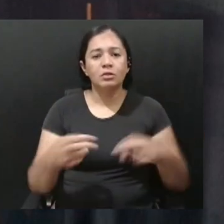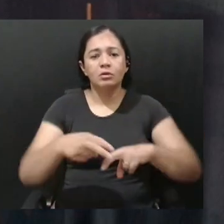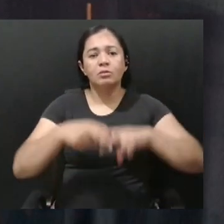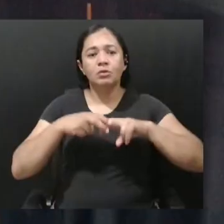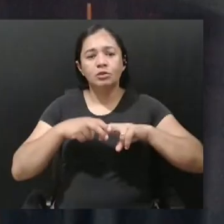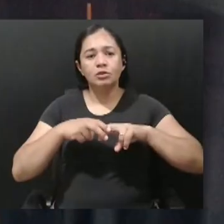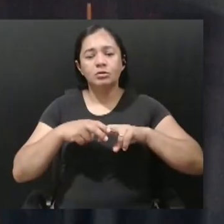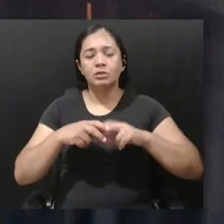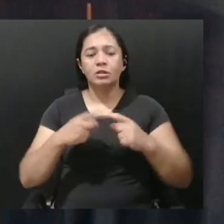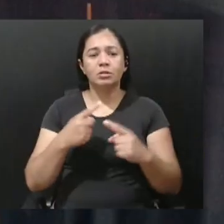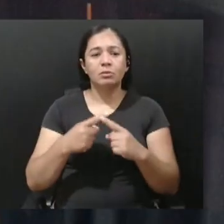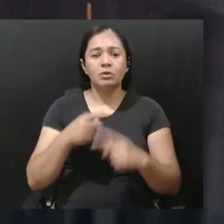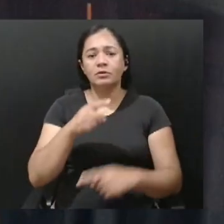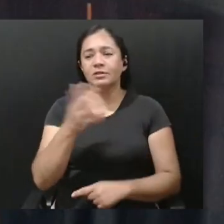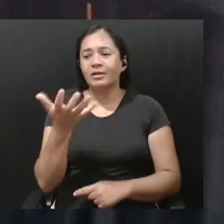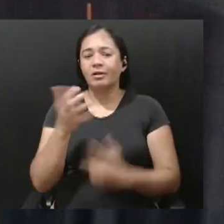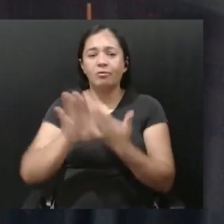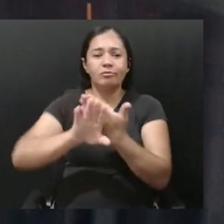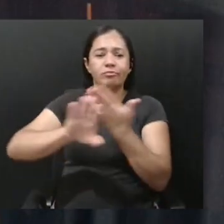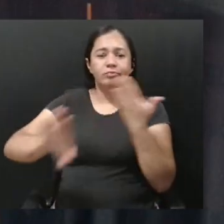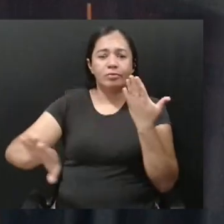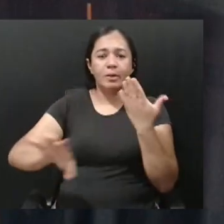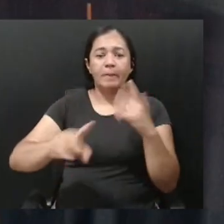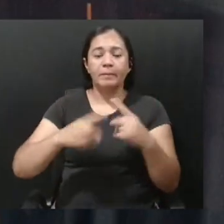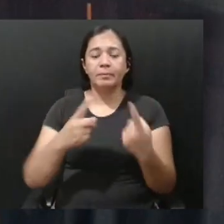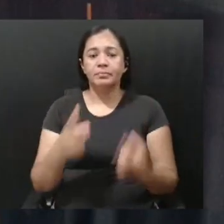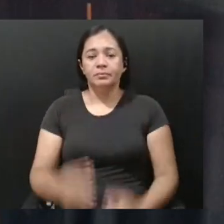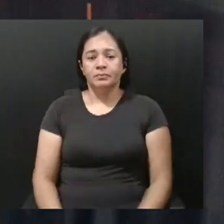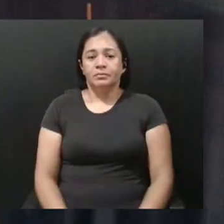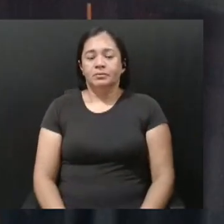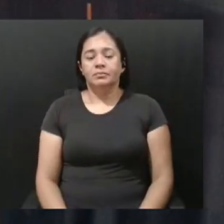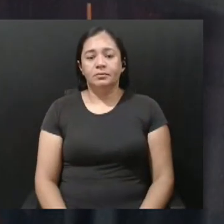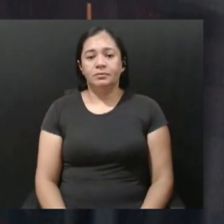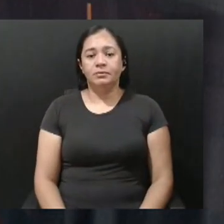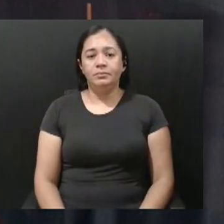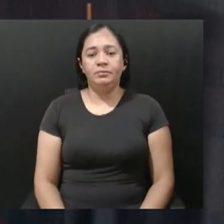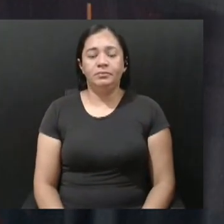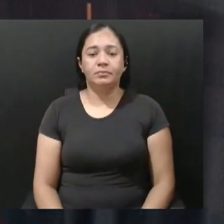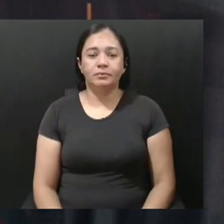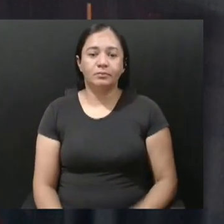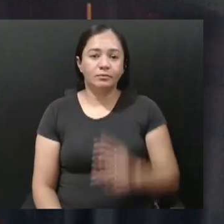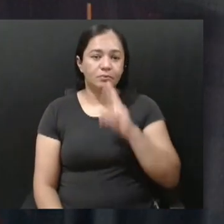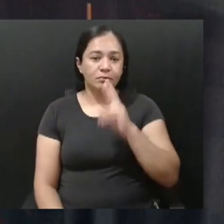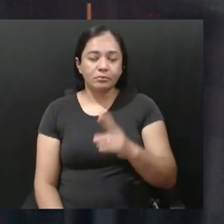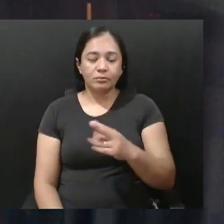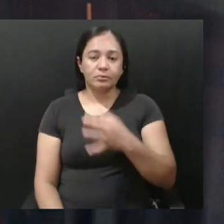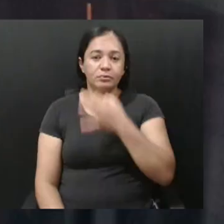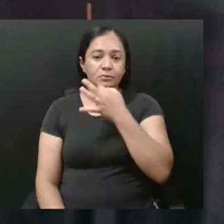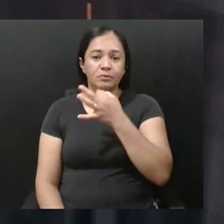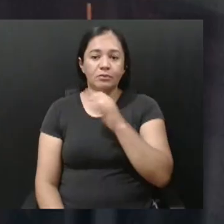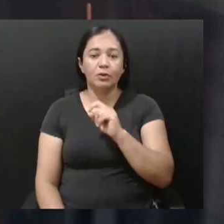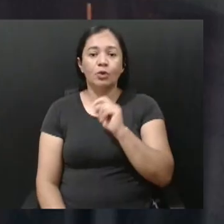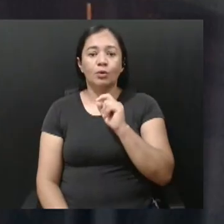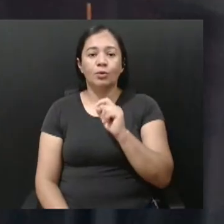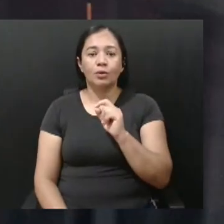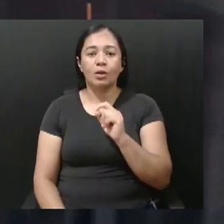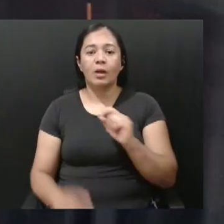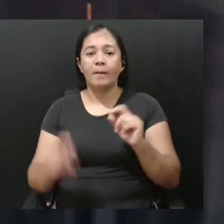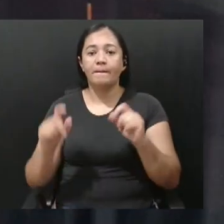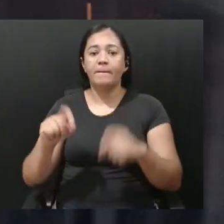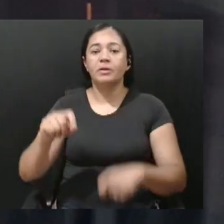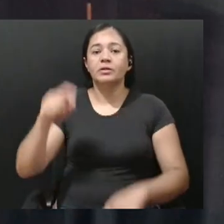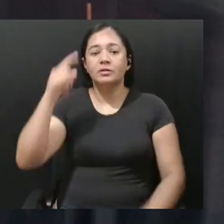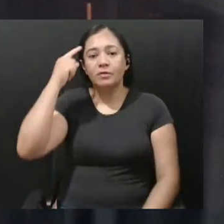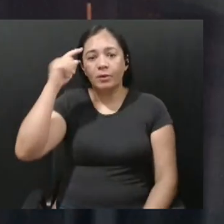né? Mas, enfim, respondendo de uma maneira geral, né? Eu acho que dá para pensar novamente nessa questão do limite,